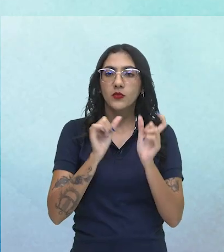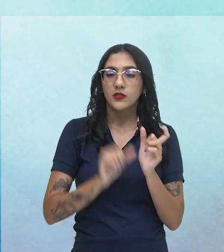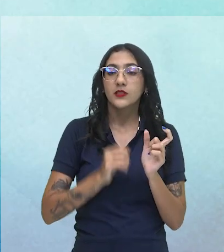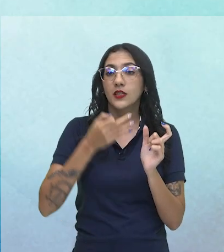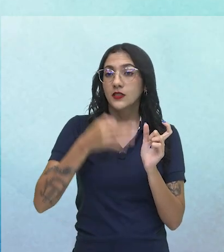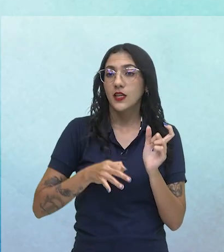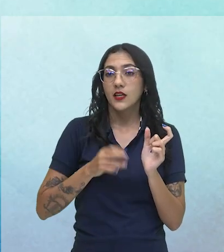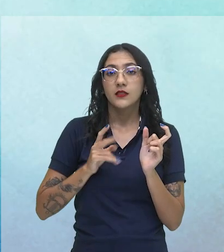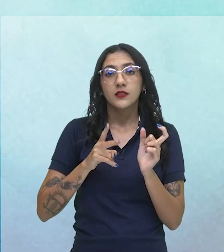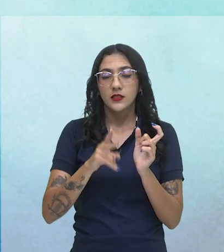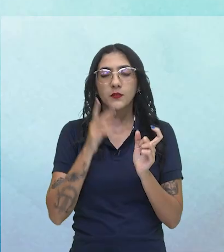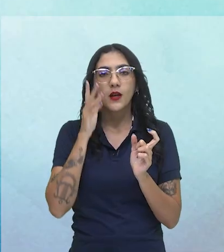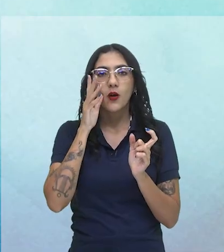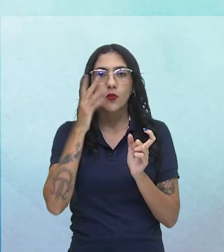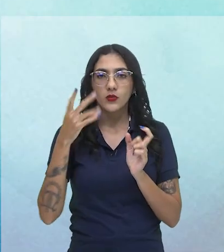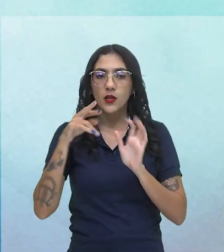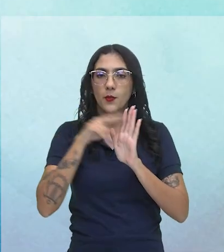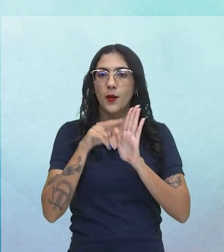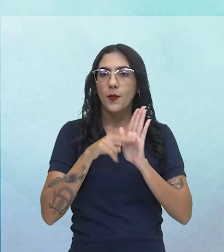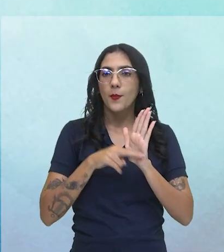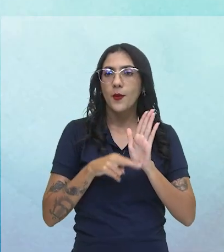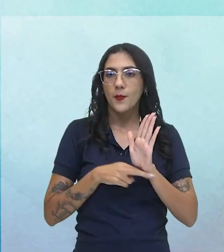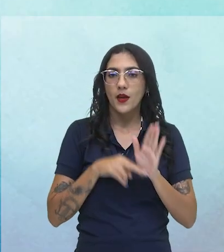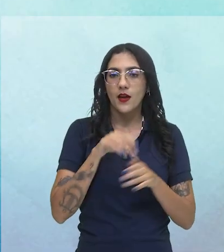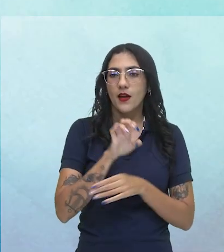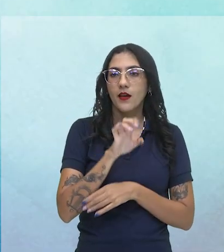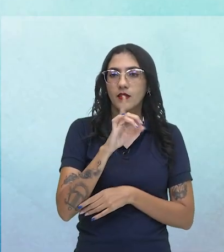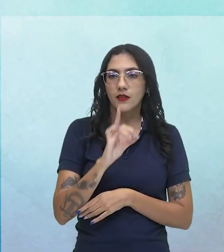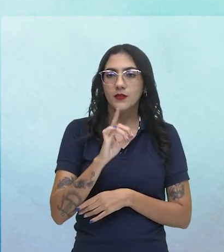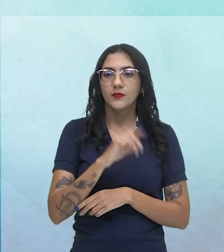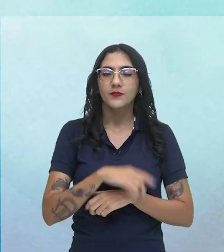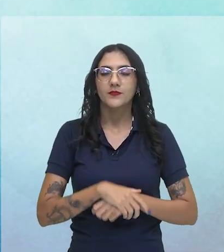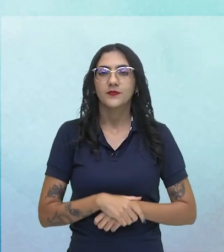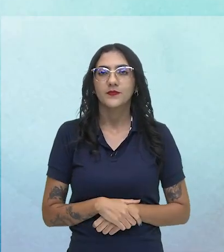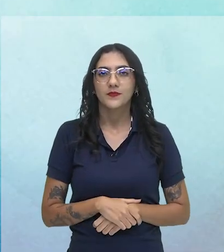regulares, então eles seguem cada um deles uma regra diferente.